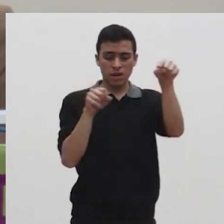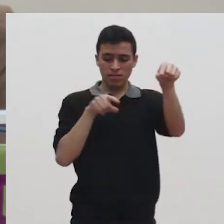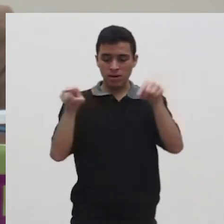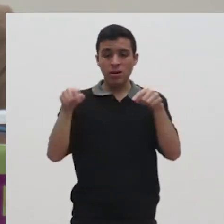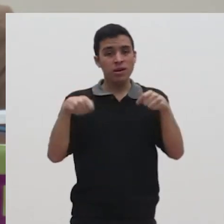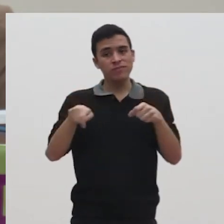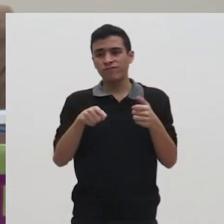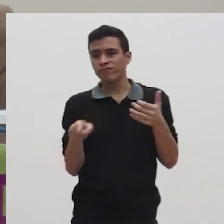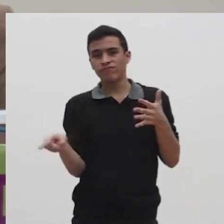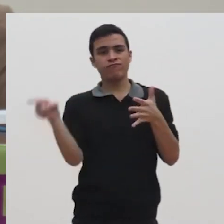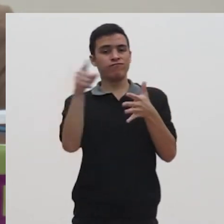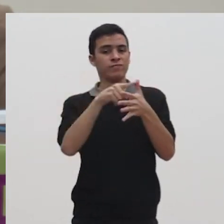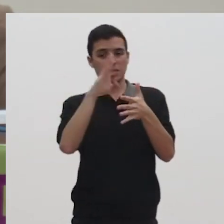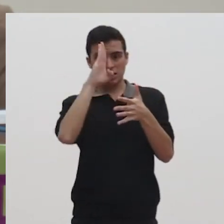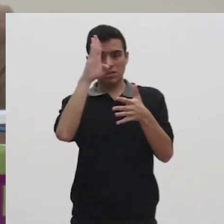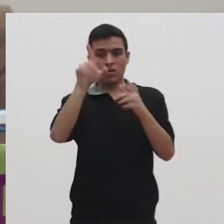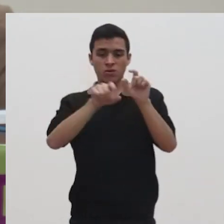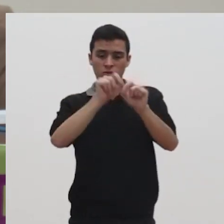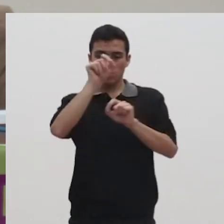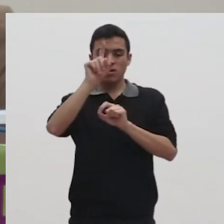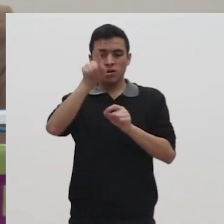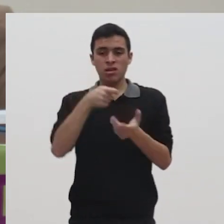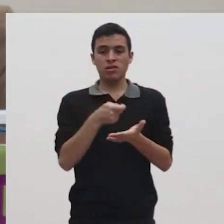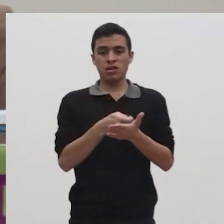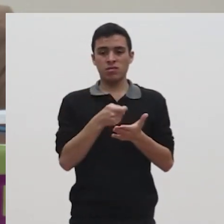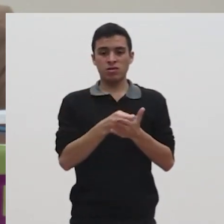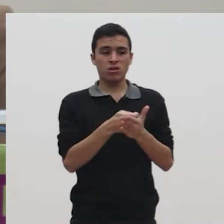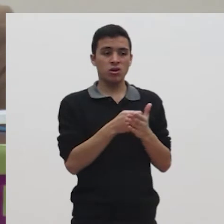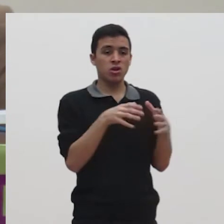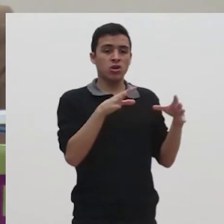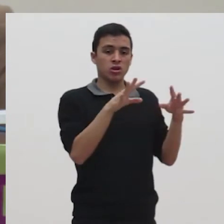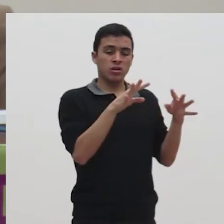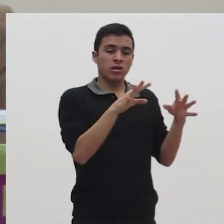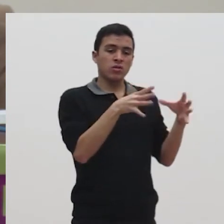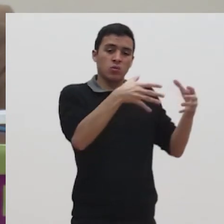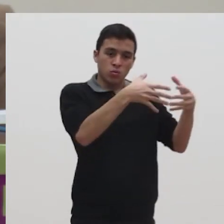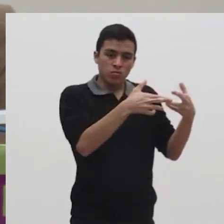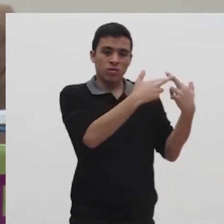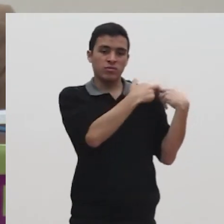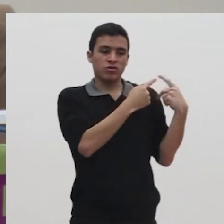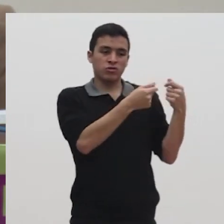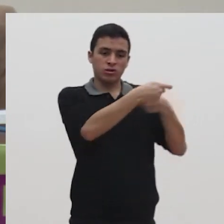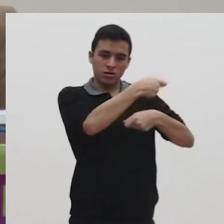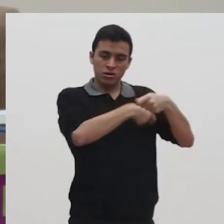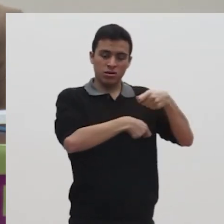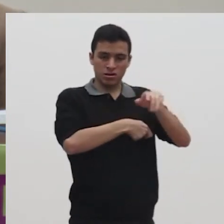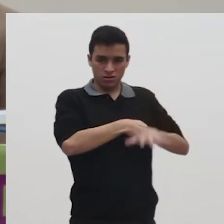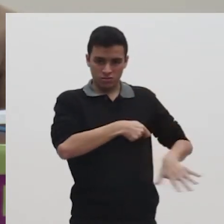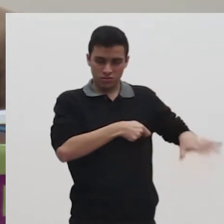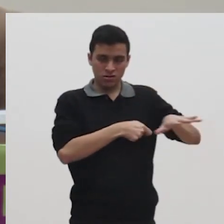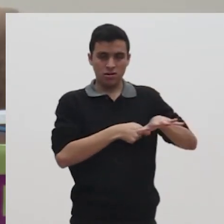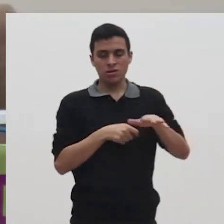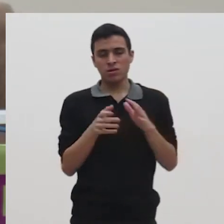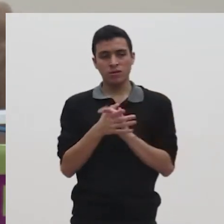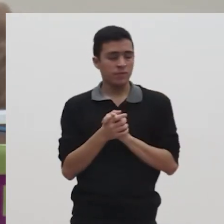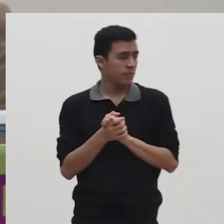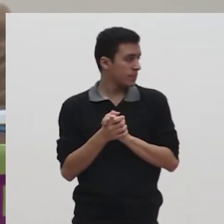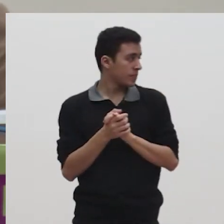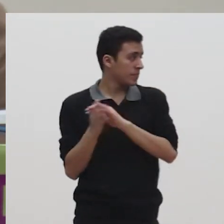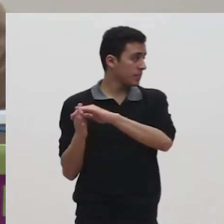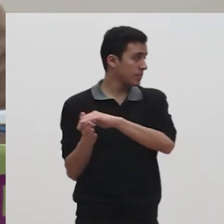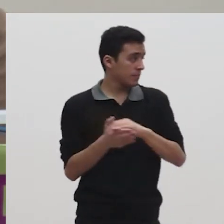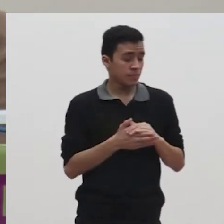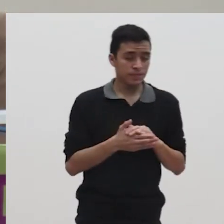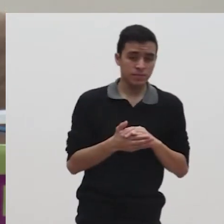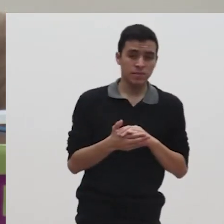absolutamente prioridade, inclusive porque é uma determinação do Tribunal de Contas da União. Sobre o condomínio de laboratórios, Graciela, você esclarece. Bom,